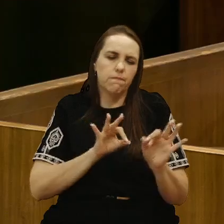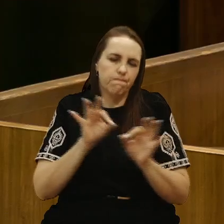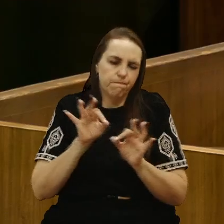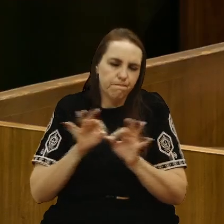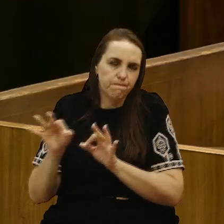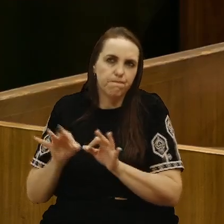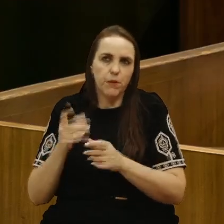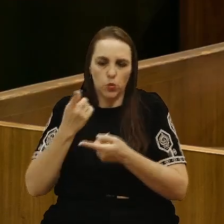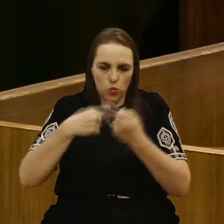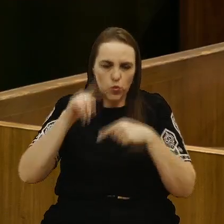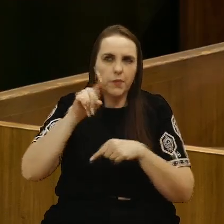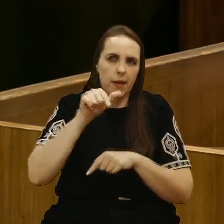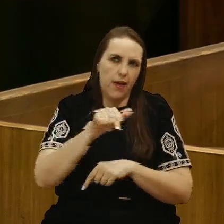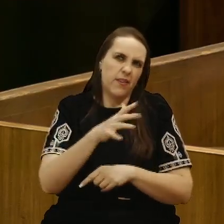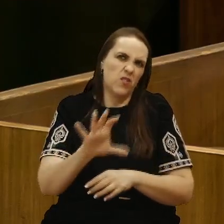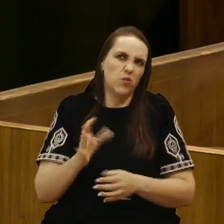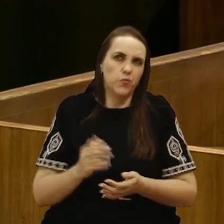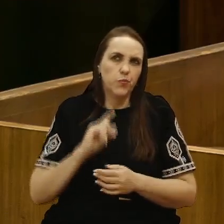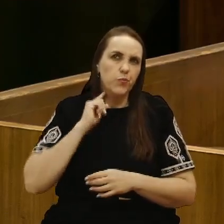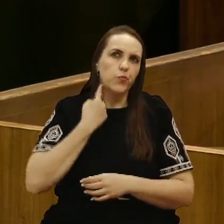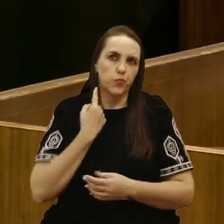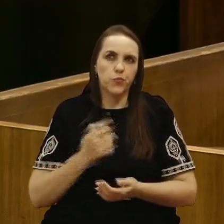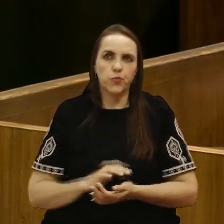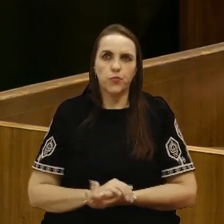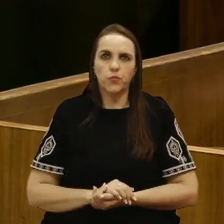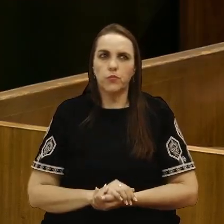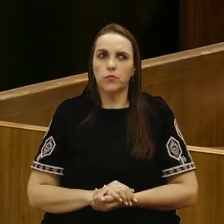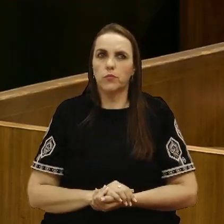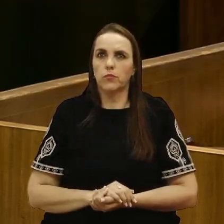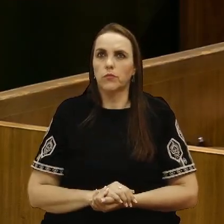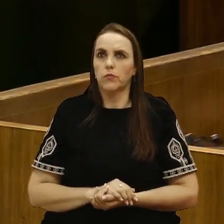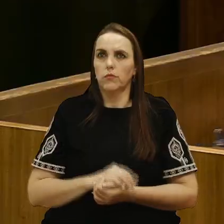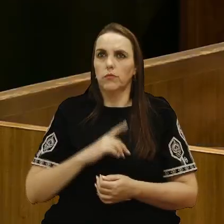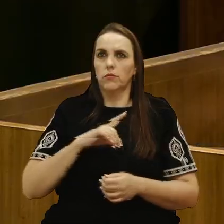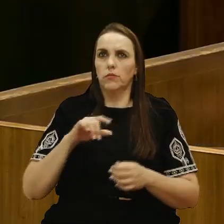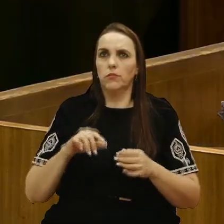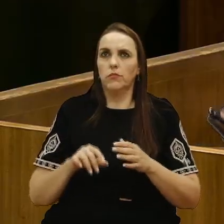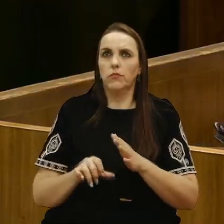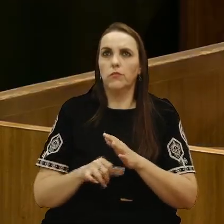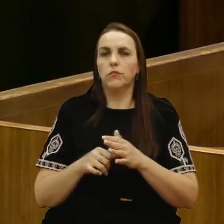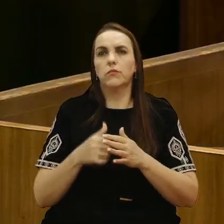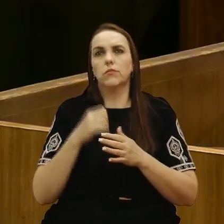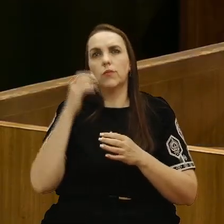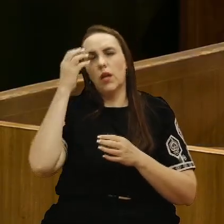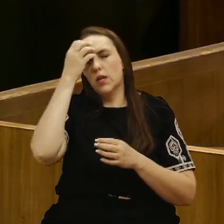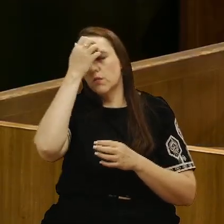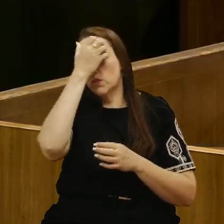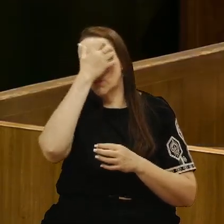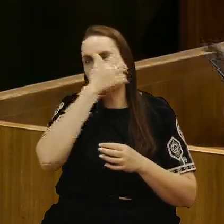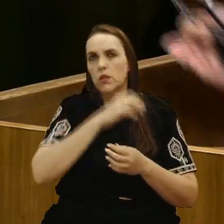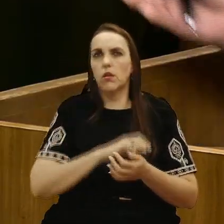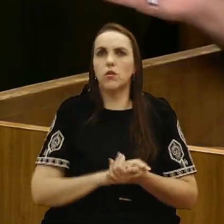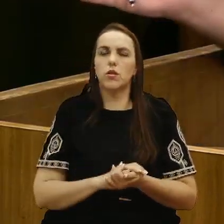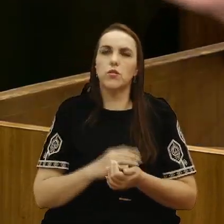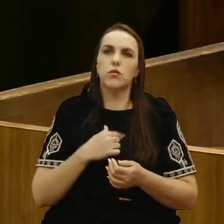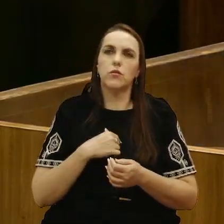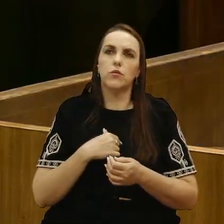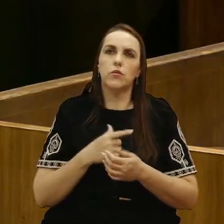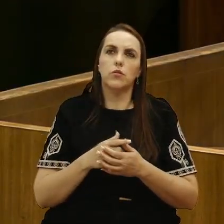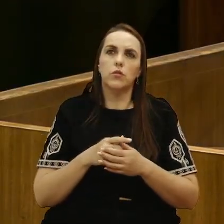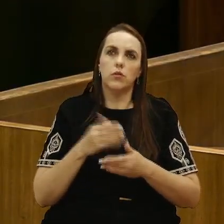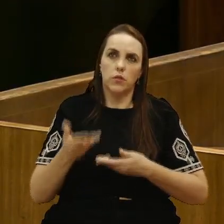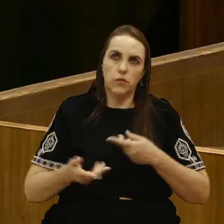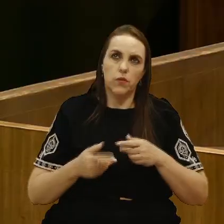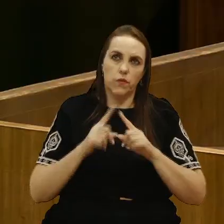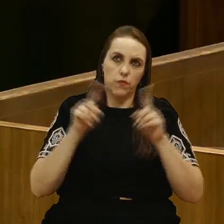a gente consiga melhorar essa questão da cidade. E até porque o servidor que está